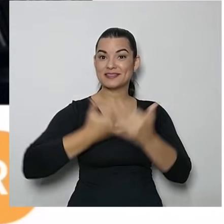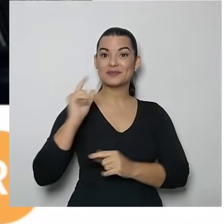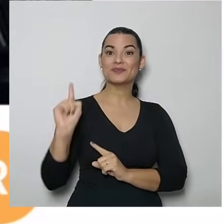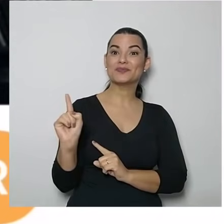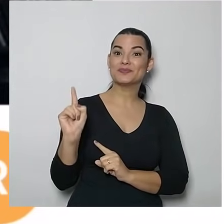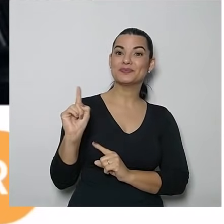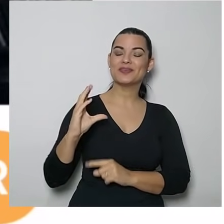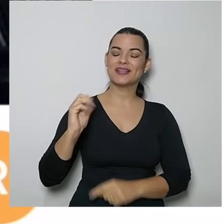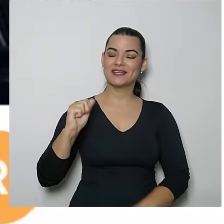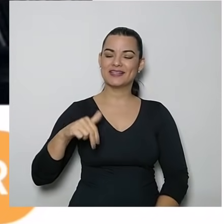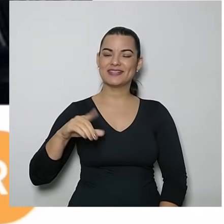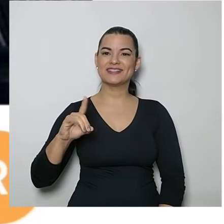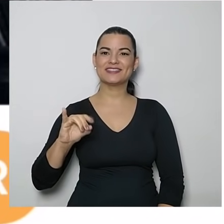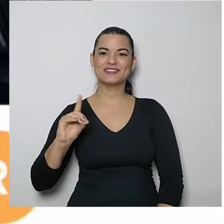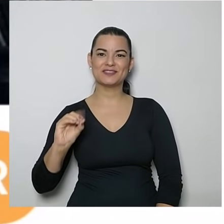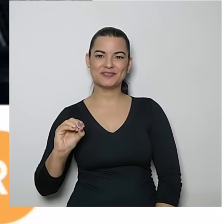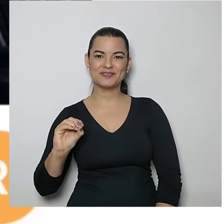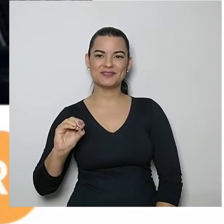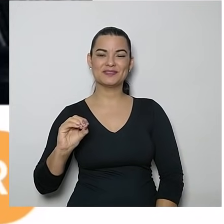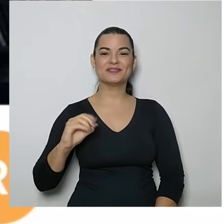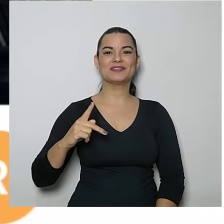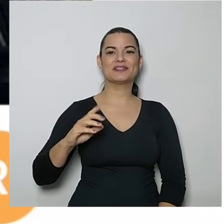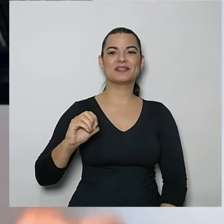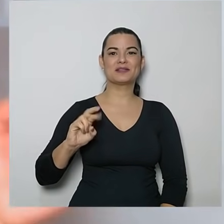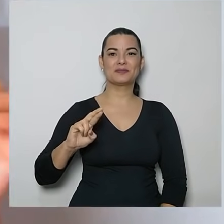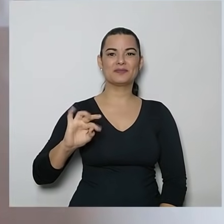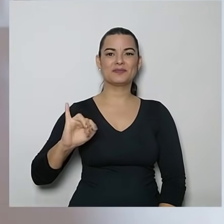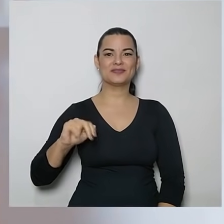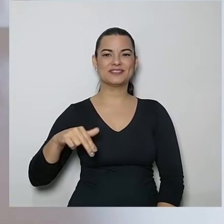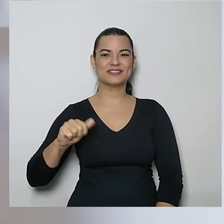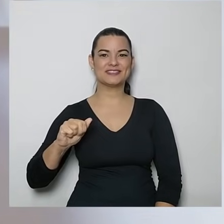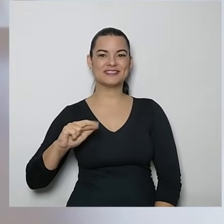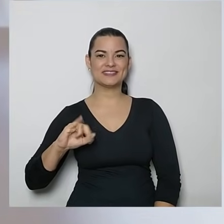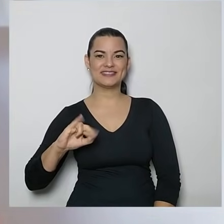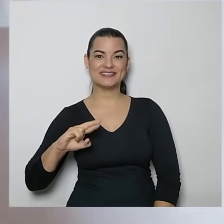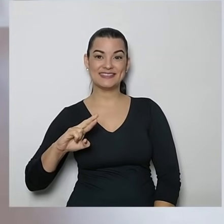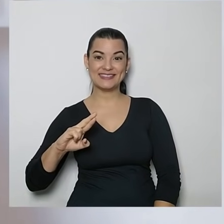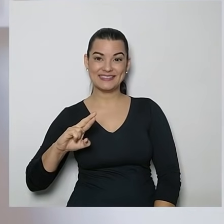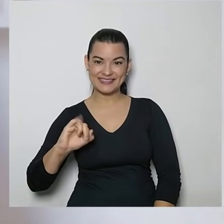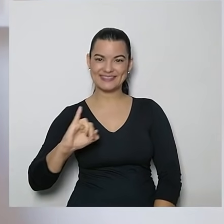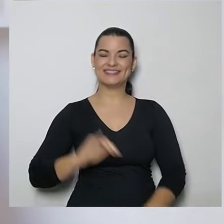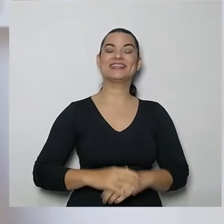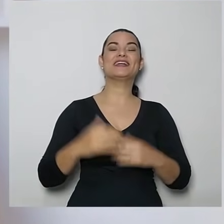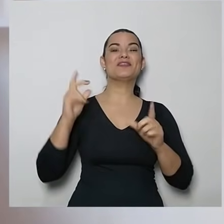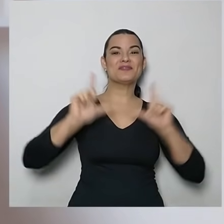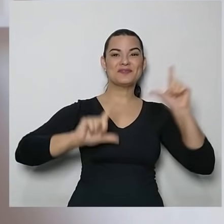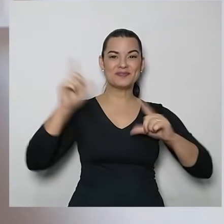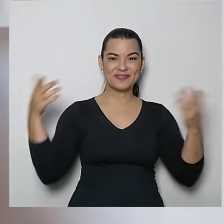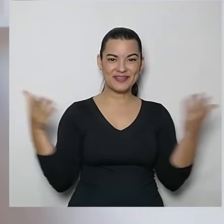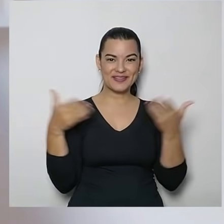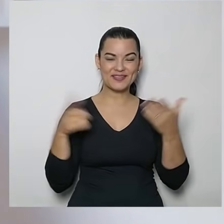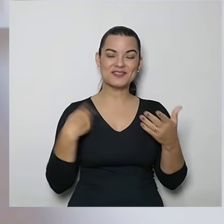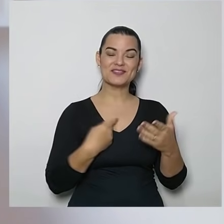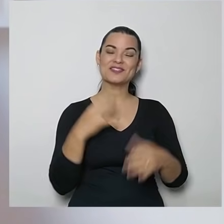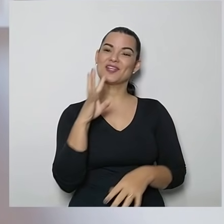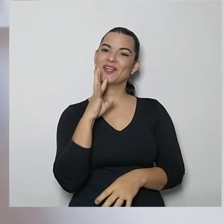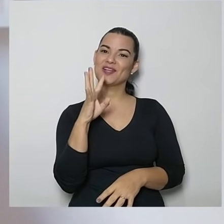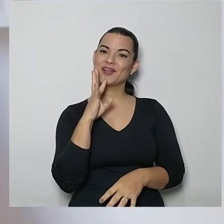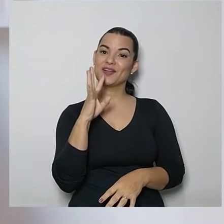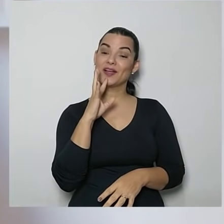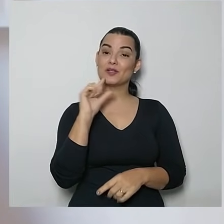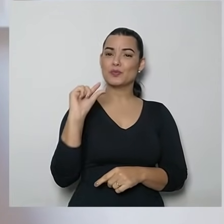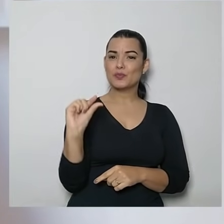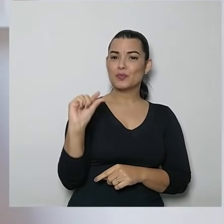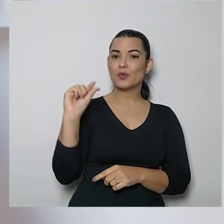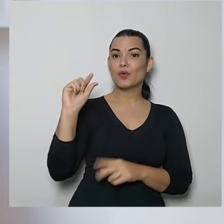é Cândido Portinari. No programa de hoje nós vamos conhecer um pouquinho sobre a história